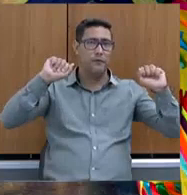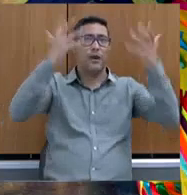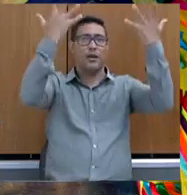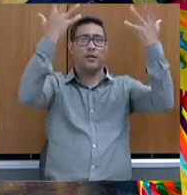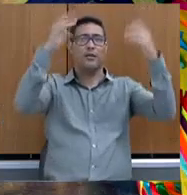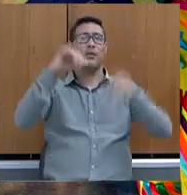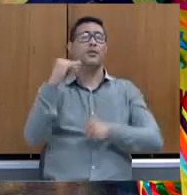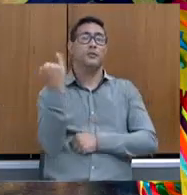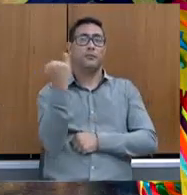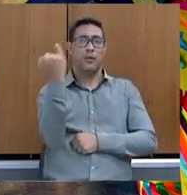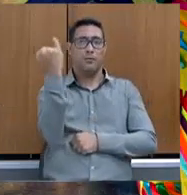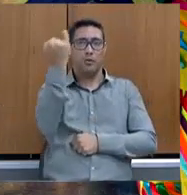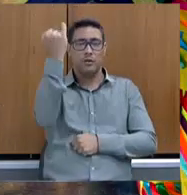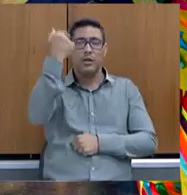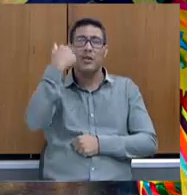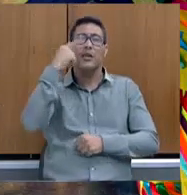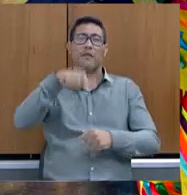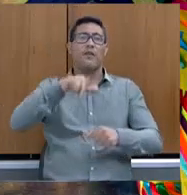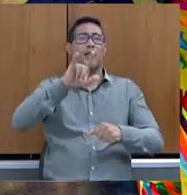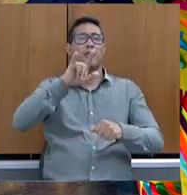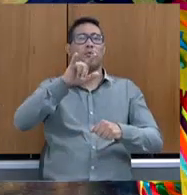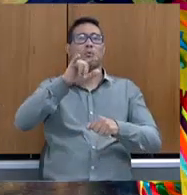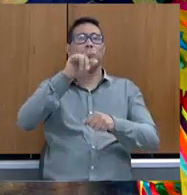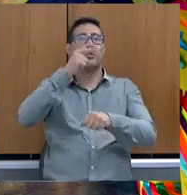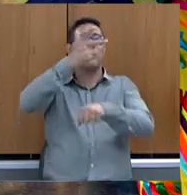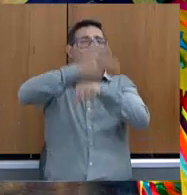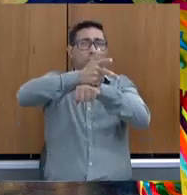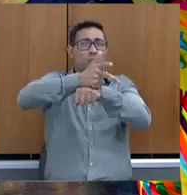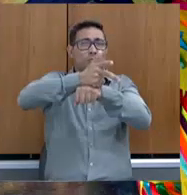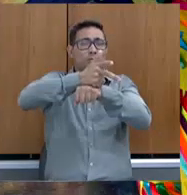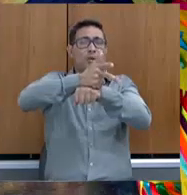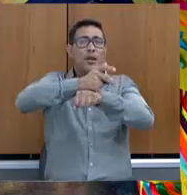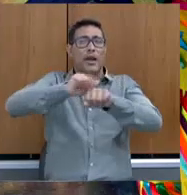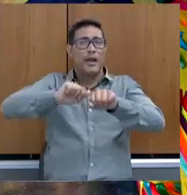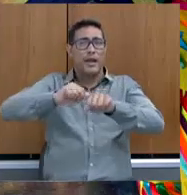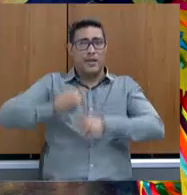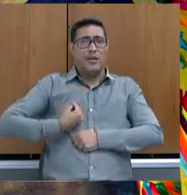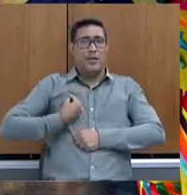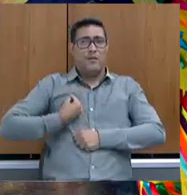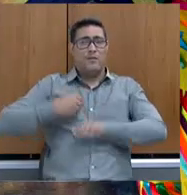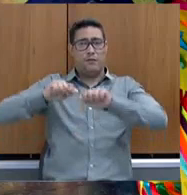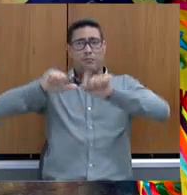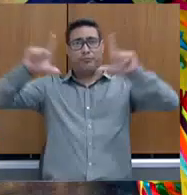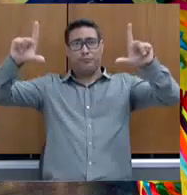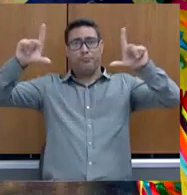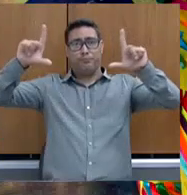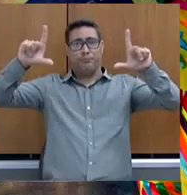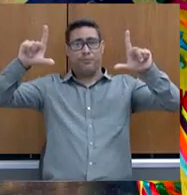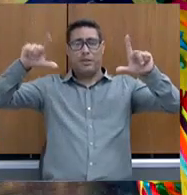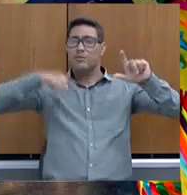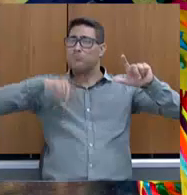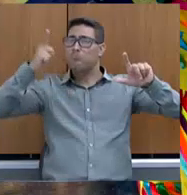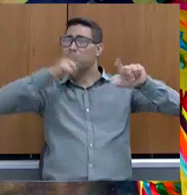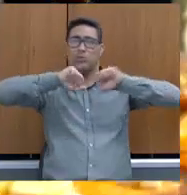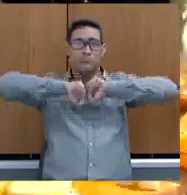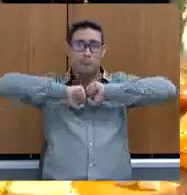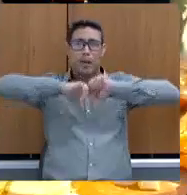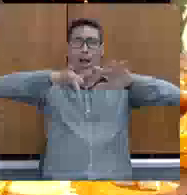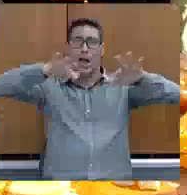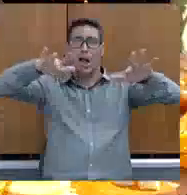foi transmitida online para todo Portugal e de lá nós ganhamos o Europa pode